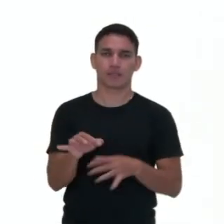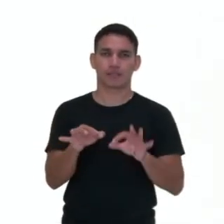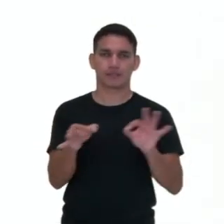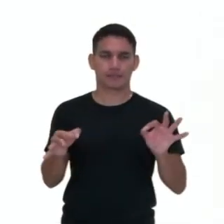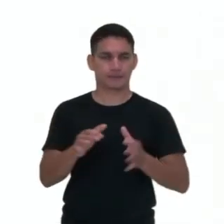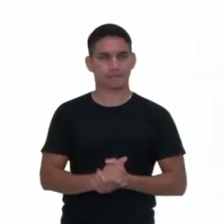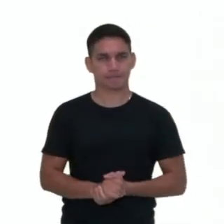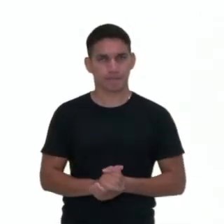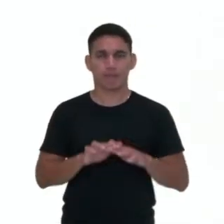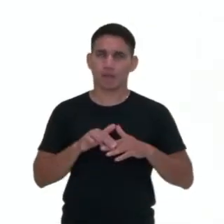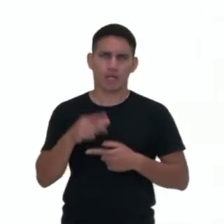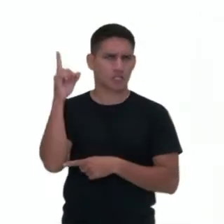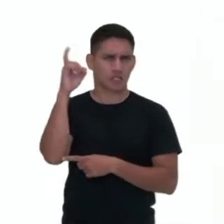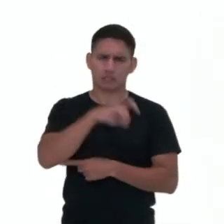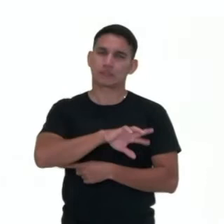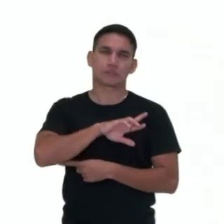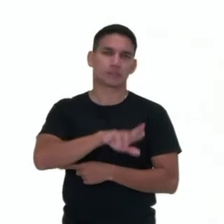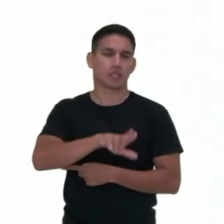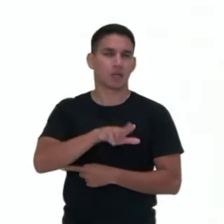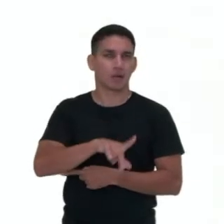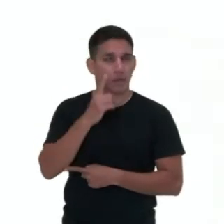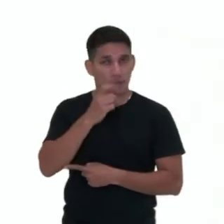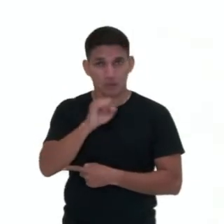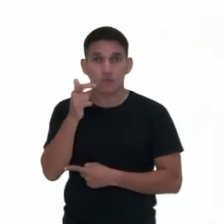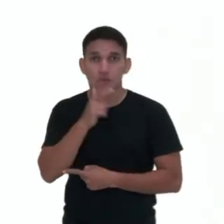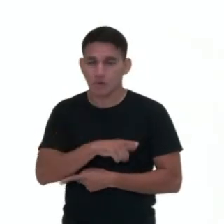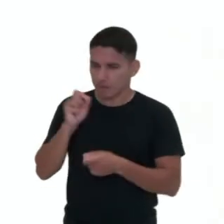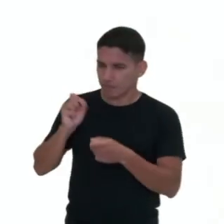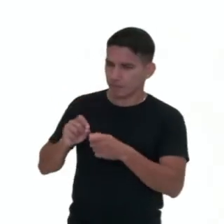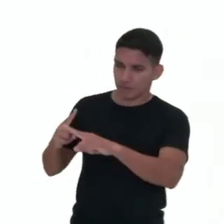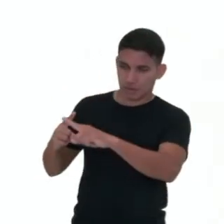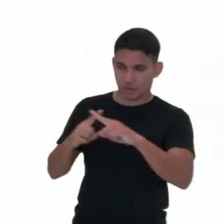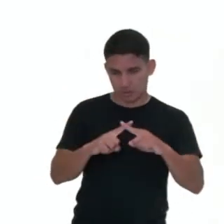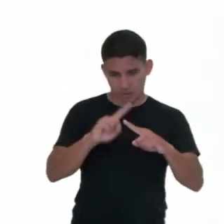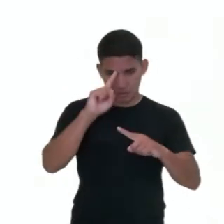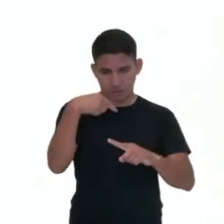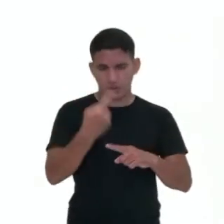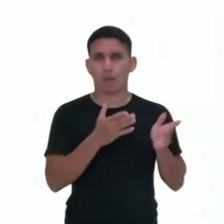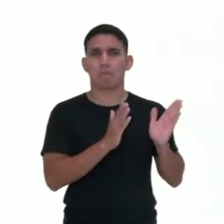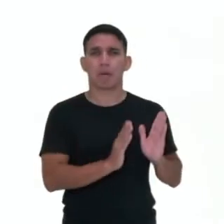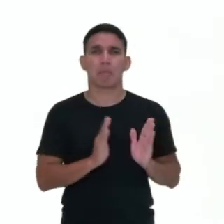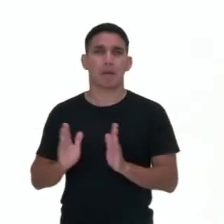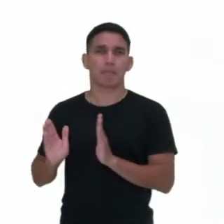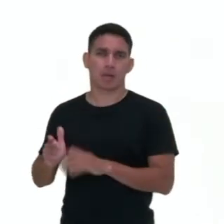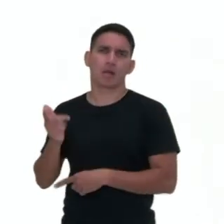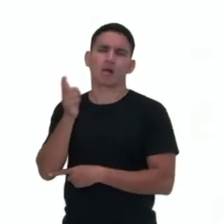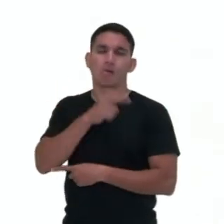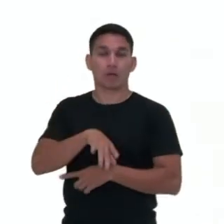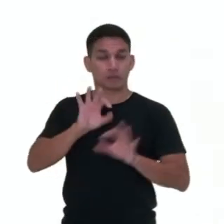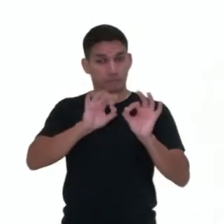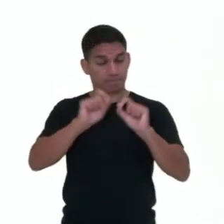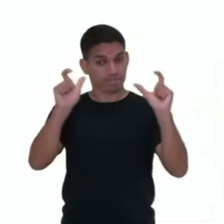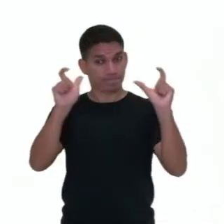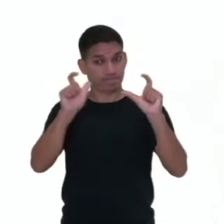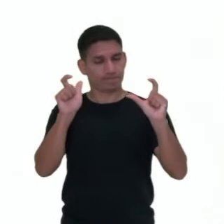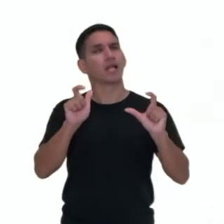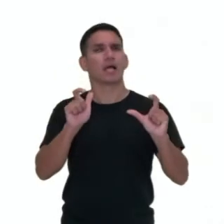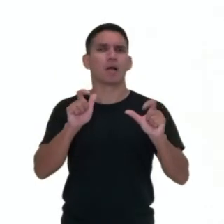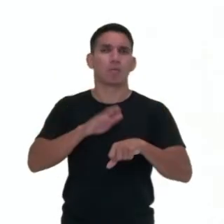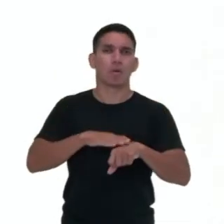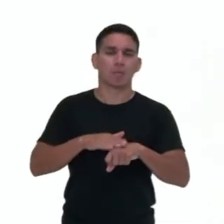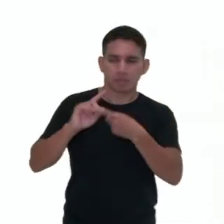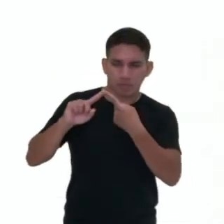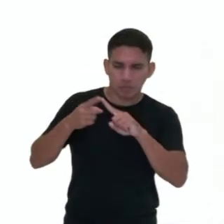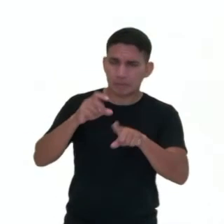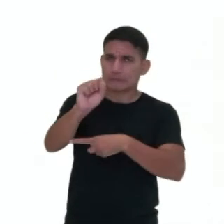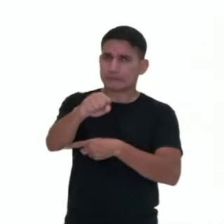ok? Então, não é difícil de resolver, pessoal, se você faz a multiplicação de matrizes ali passo a passo. Tem que ter cuidado na hora de resolver? Sim,